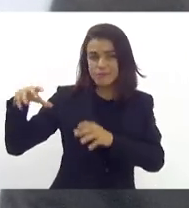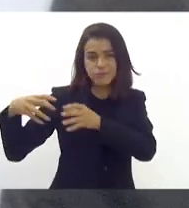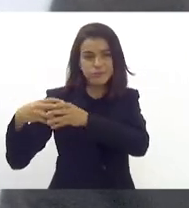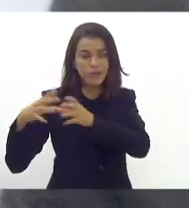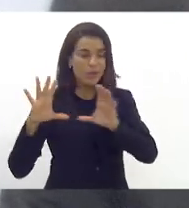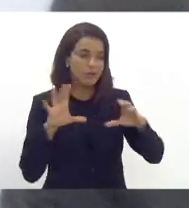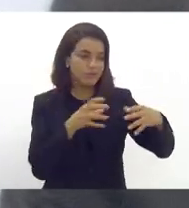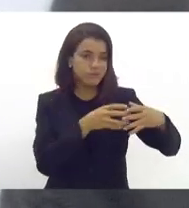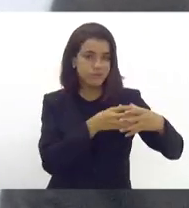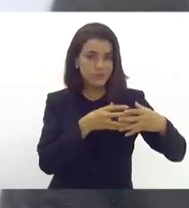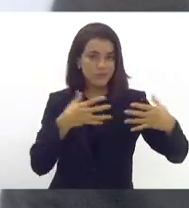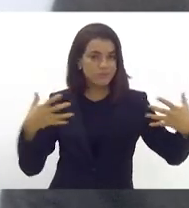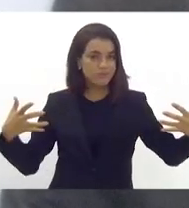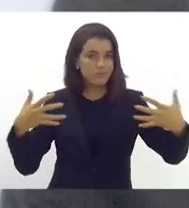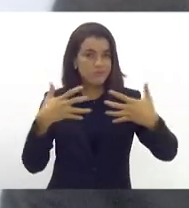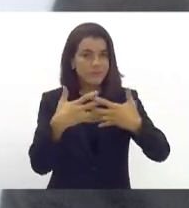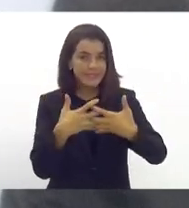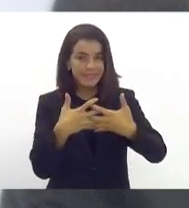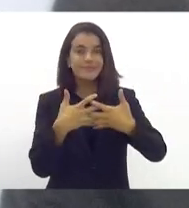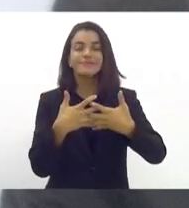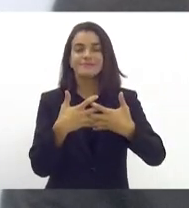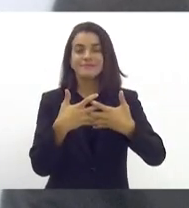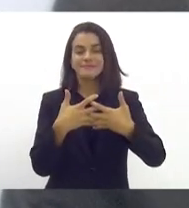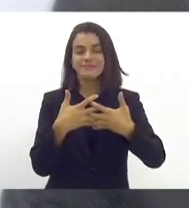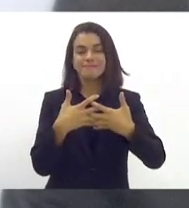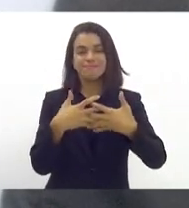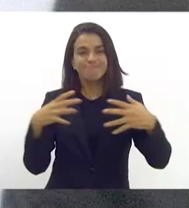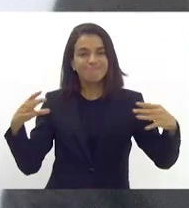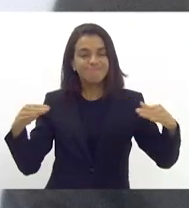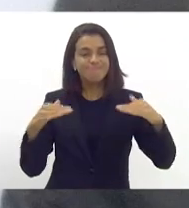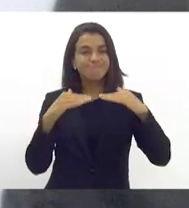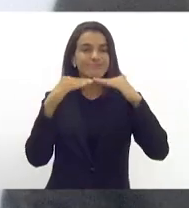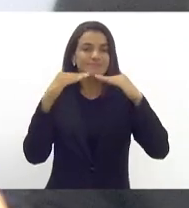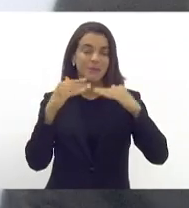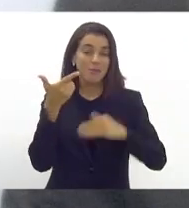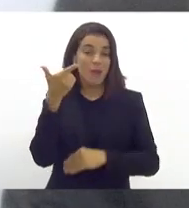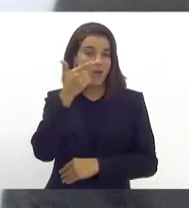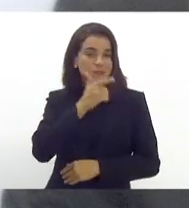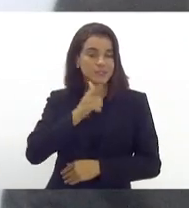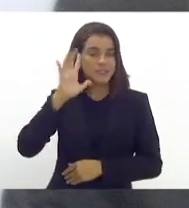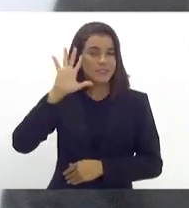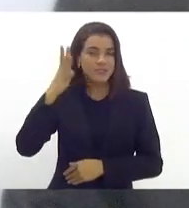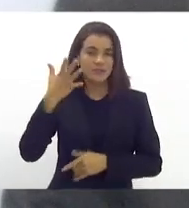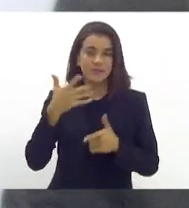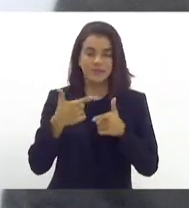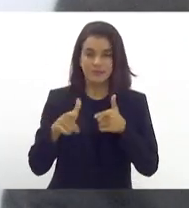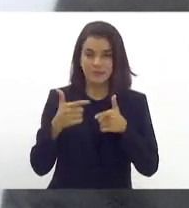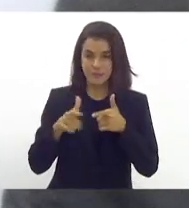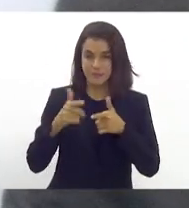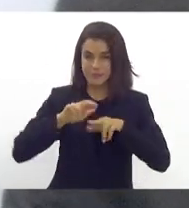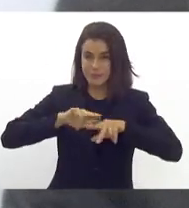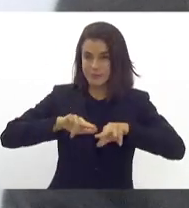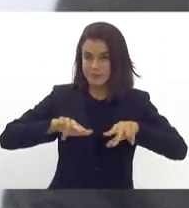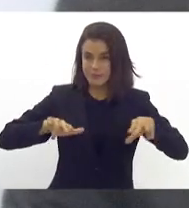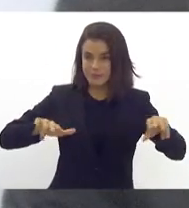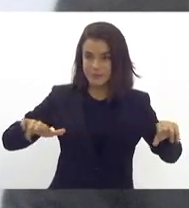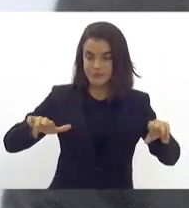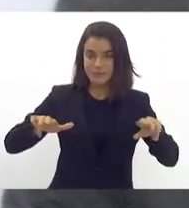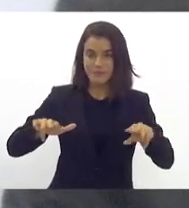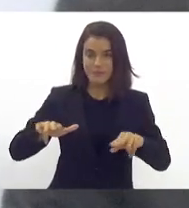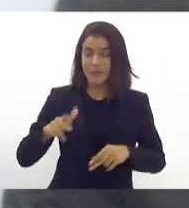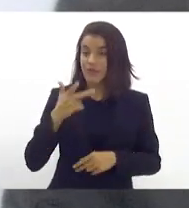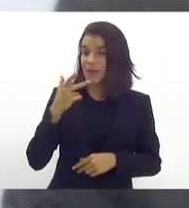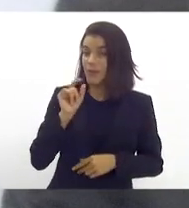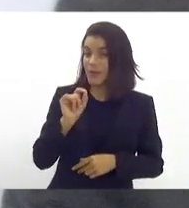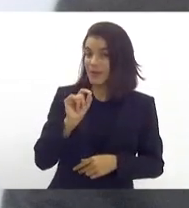possível mas nós precisamos buscar um caminho comum para solucionar o problema como eu disse não é uma